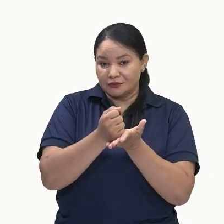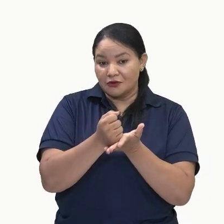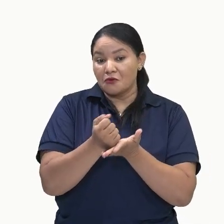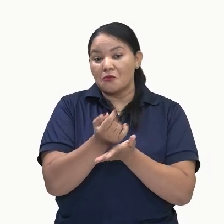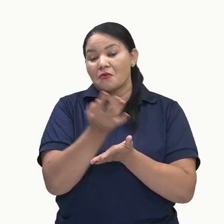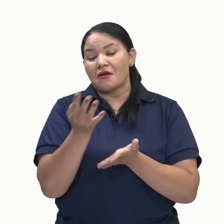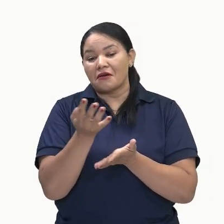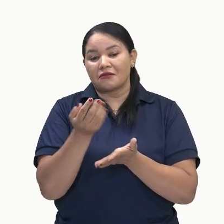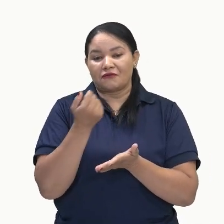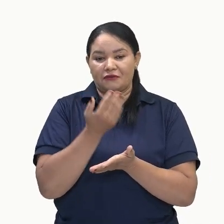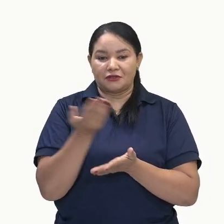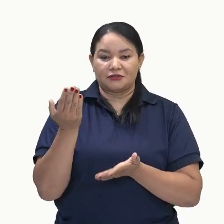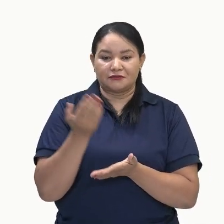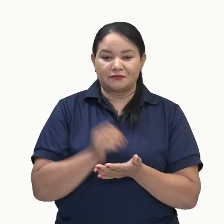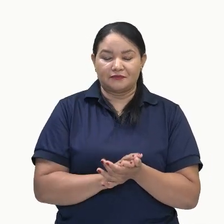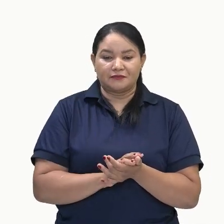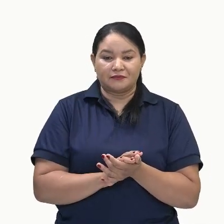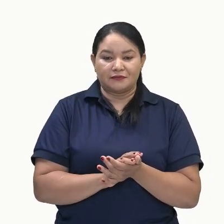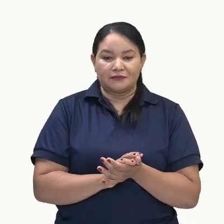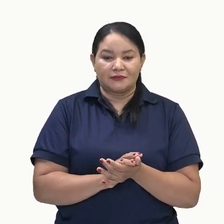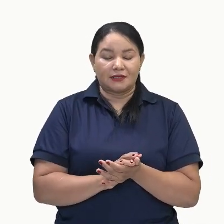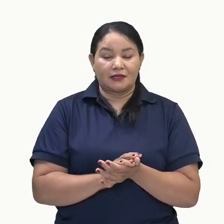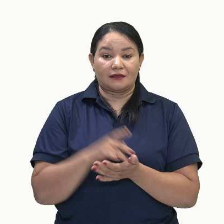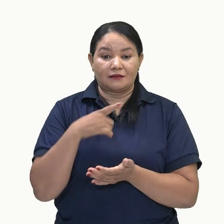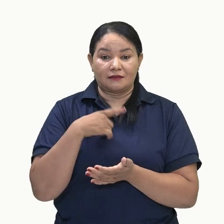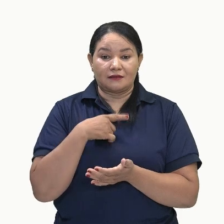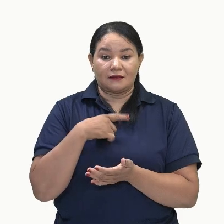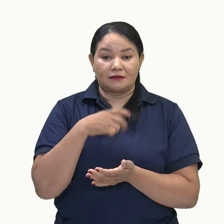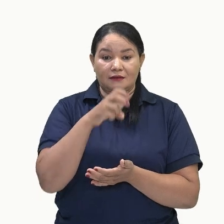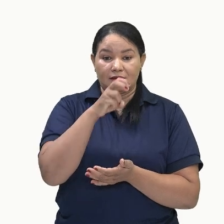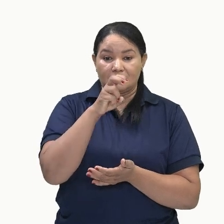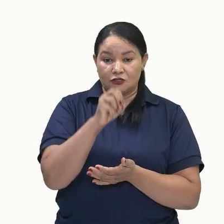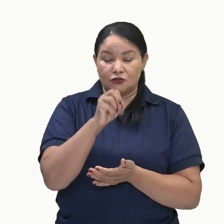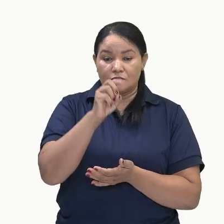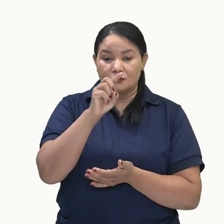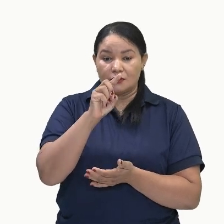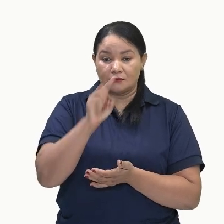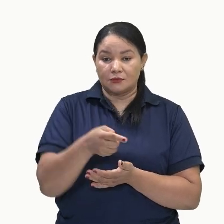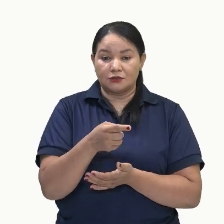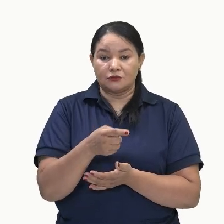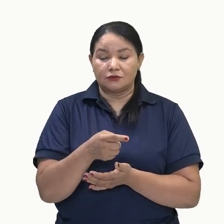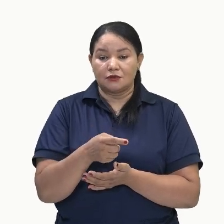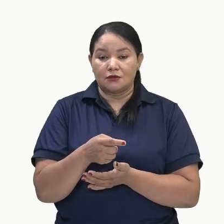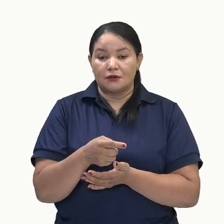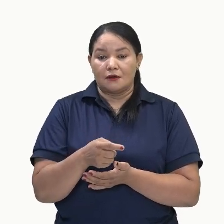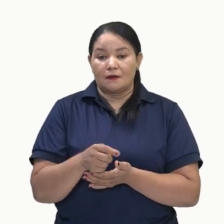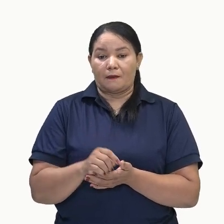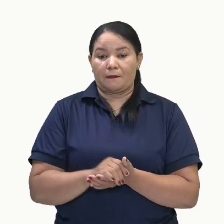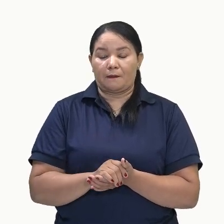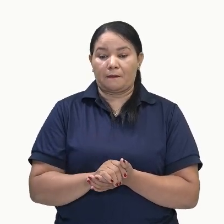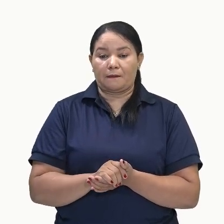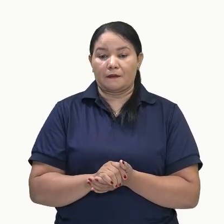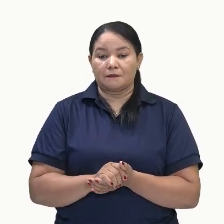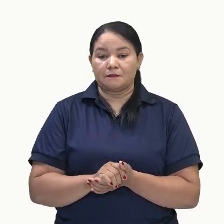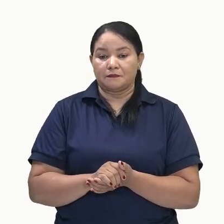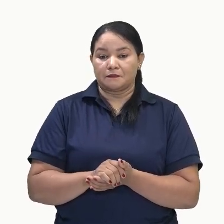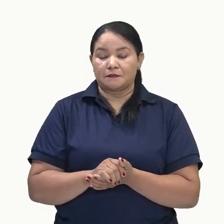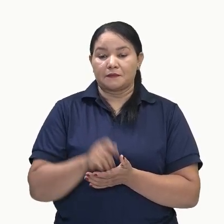aqui um pincel, nós temos 50 mil trabalhadores, certo? Bora aqui para o